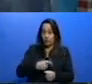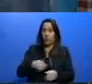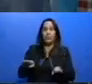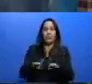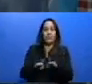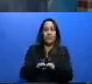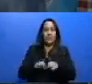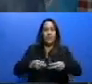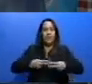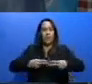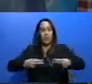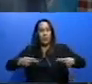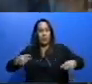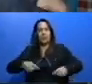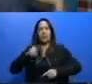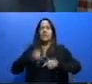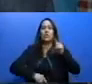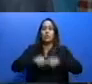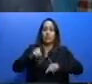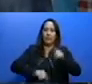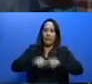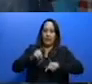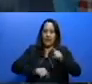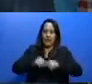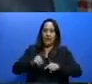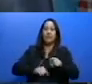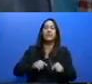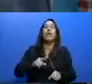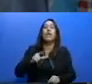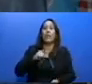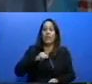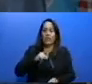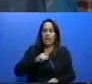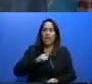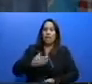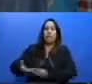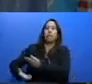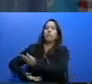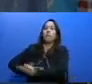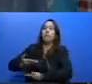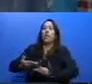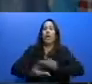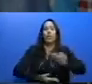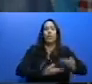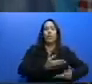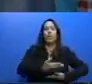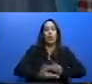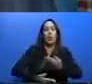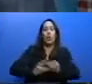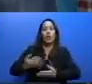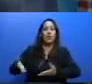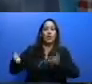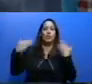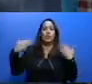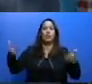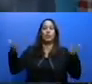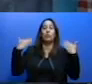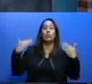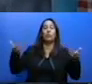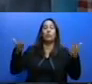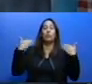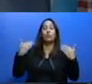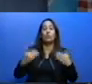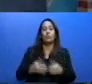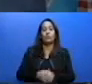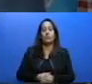vivos, nós, pessoas, os animais, as plantas, trocamos o calor com o ambiente,